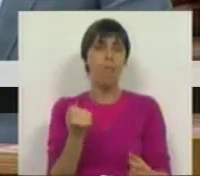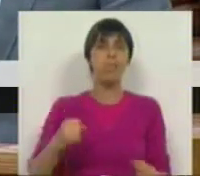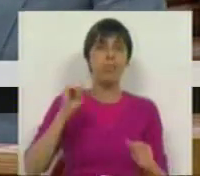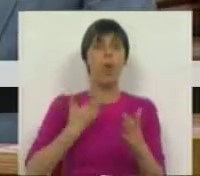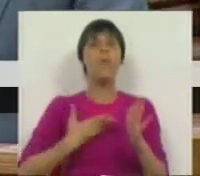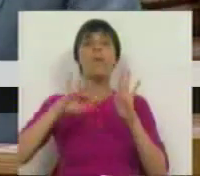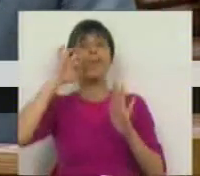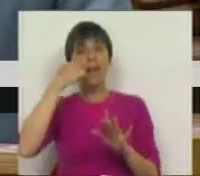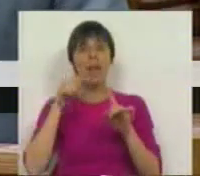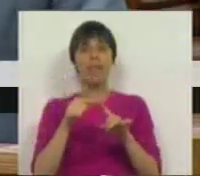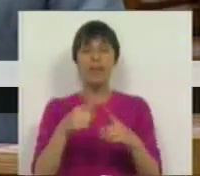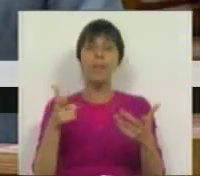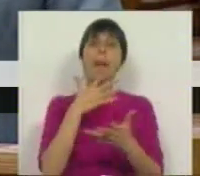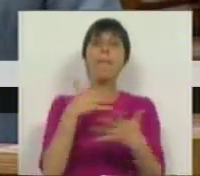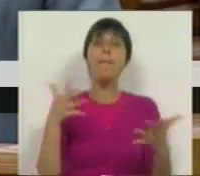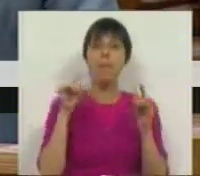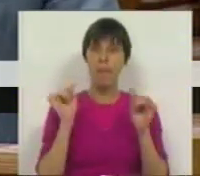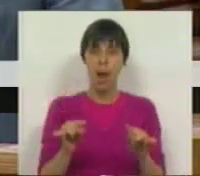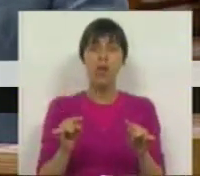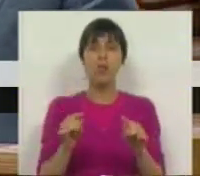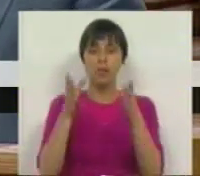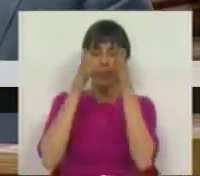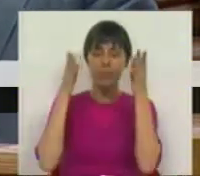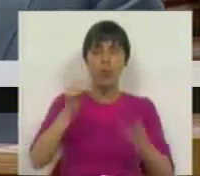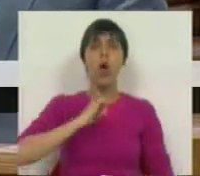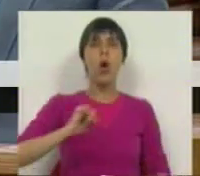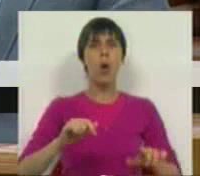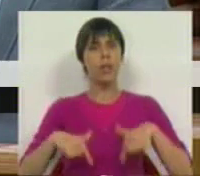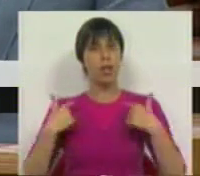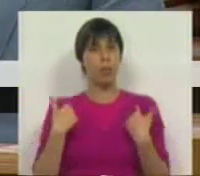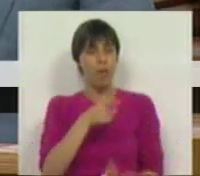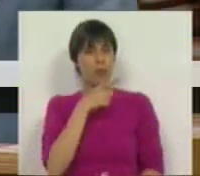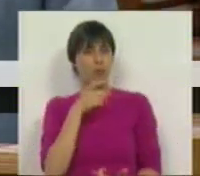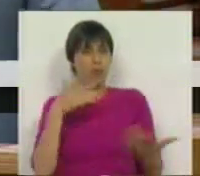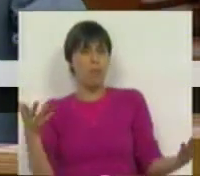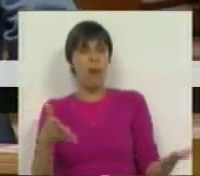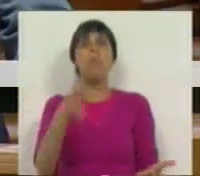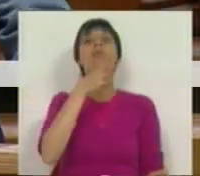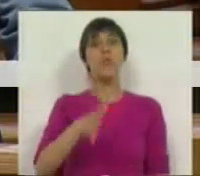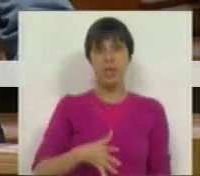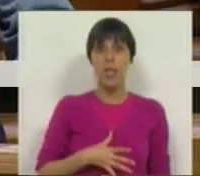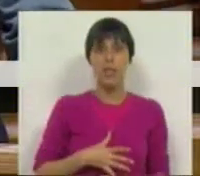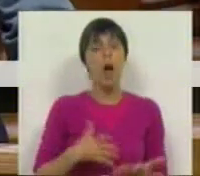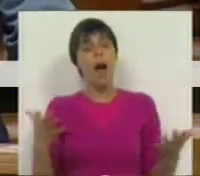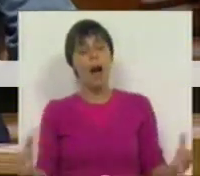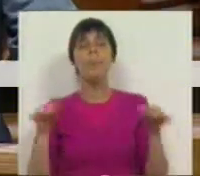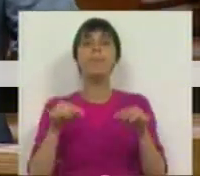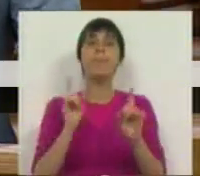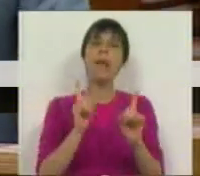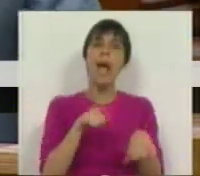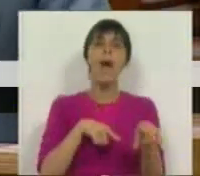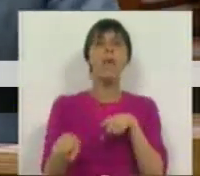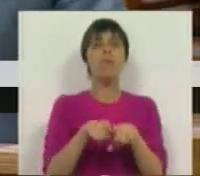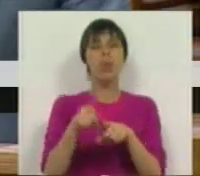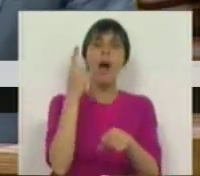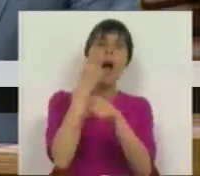incumprir o déficit. Ora, esta maioria está virada contra as suas próprias promessas. O que nos diziam é que esta era a política